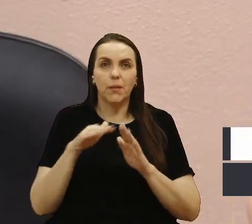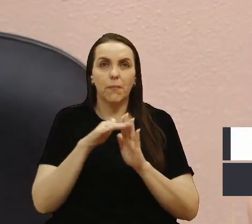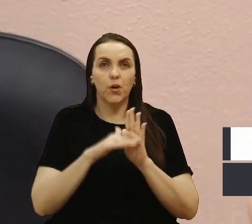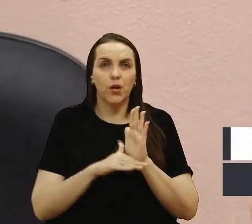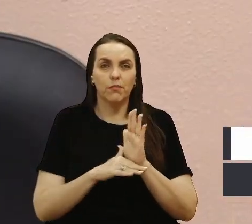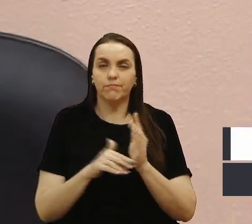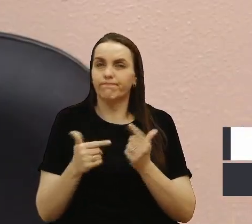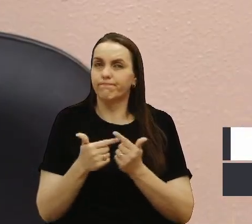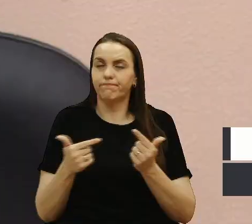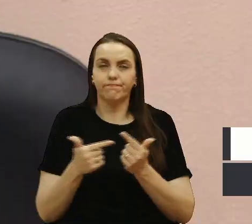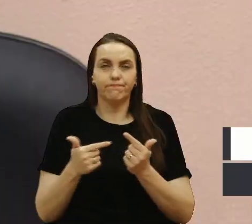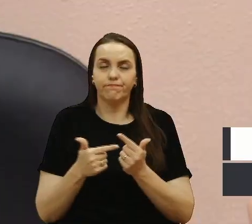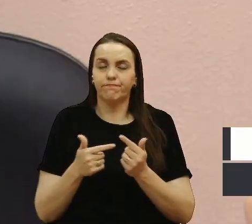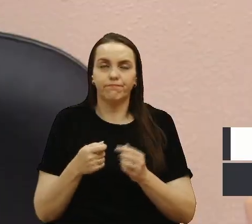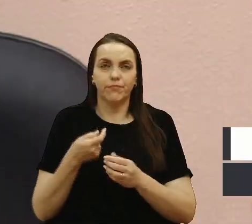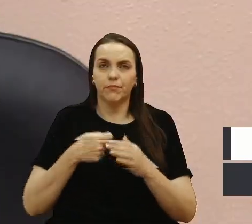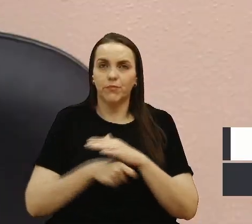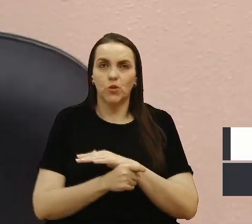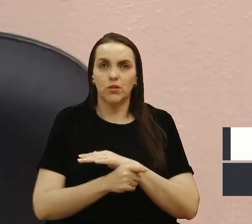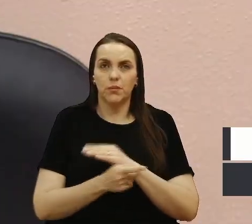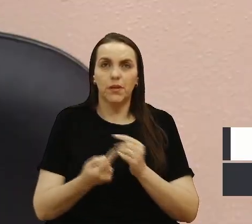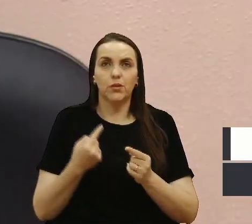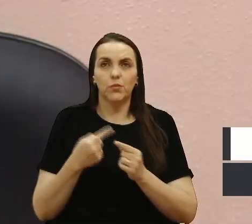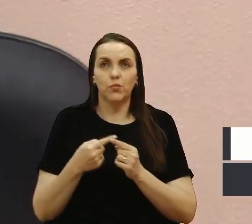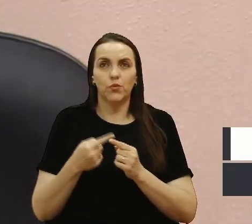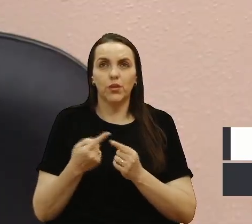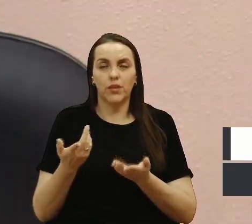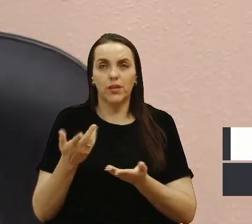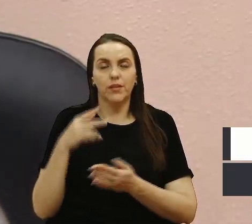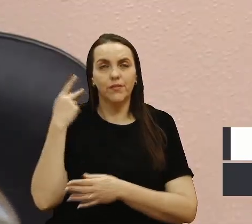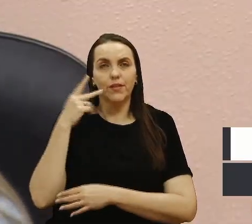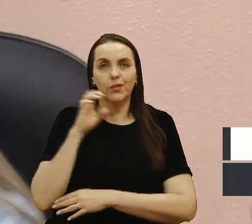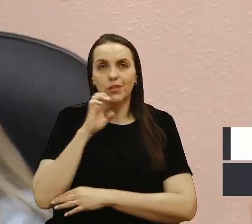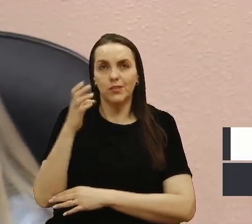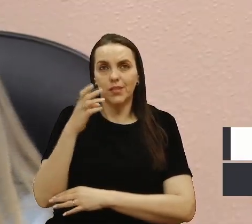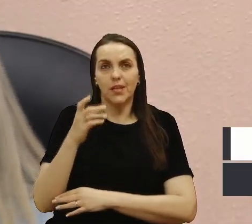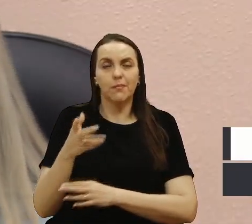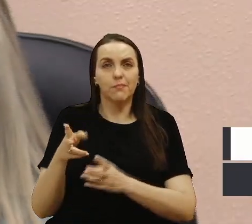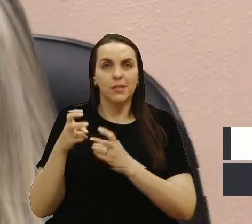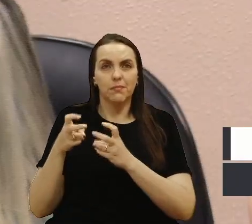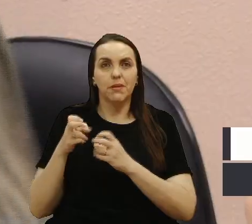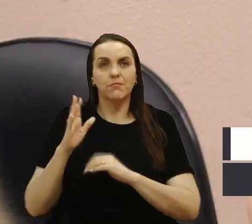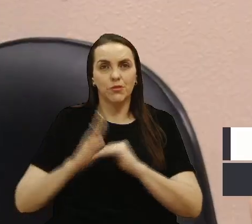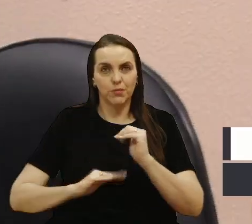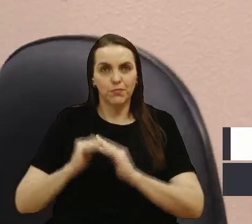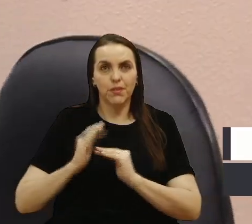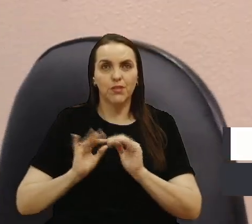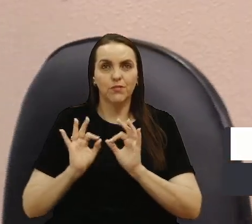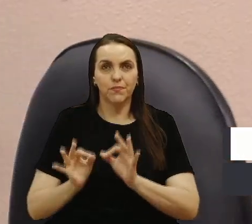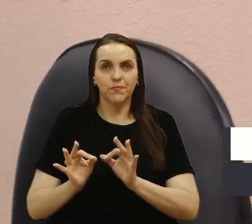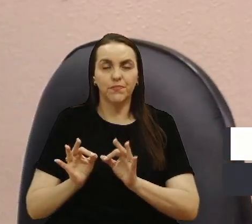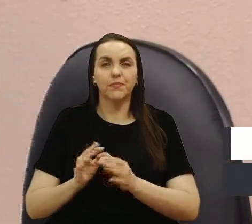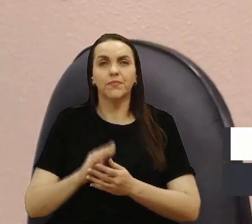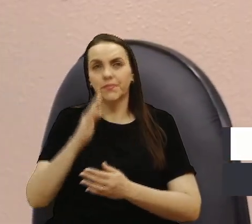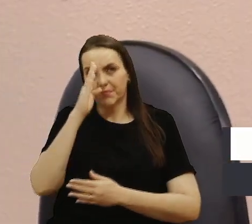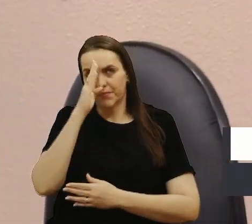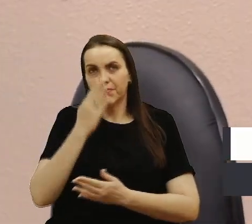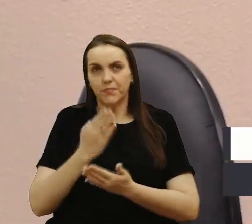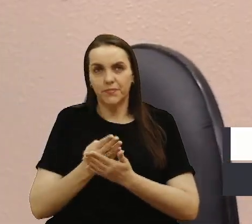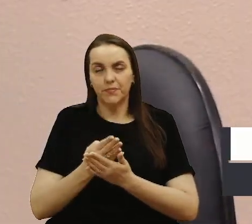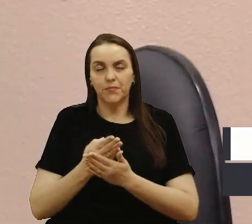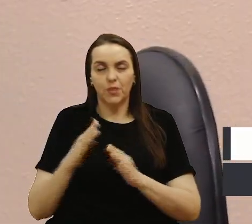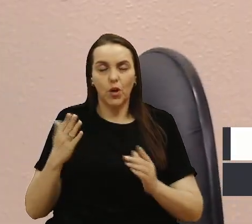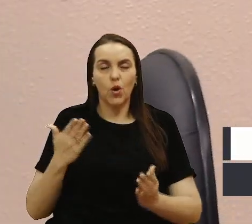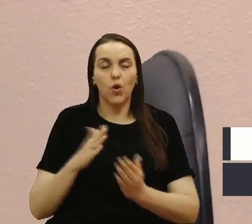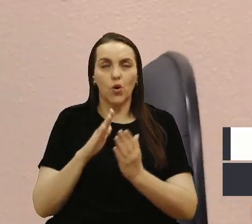houveram reposição de orçamento, porque, vereadora Estela, a gente percebe na prática quem de fato acredita que combater a fome é importante